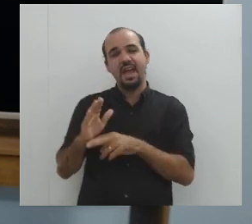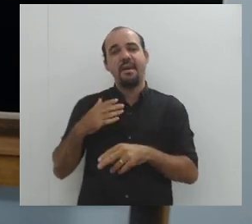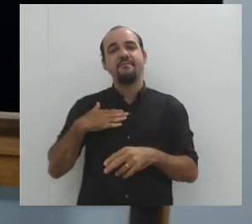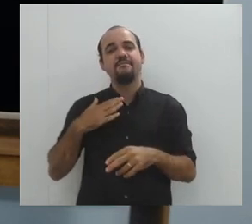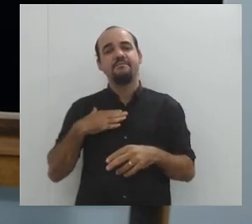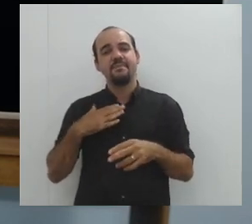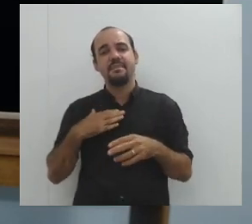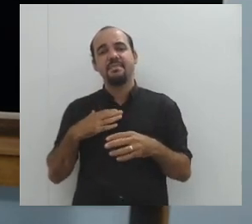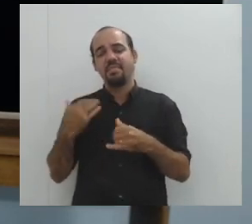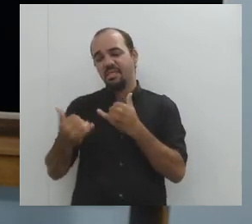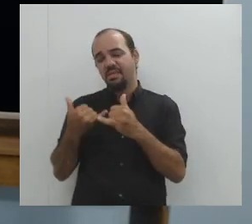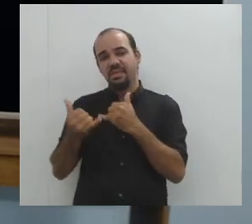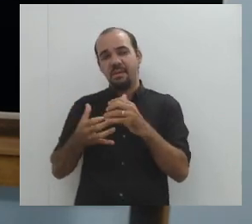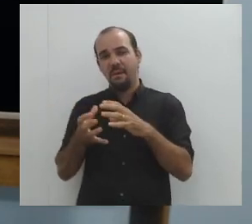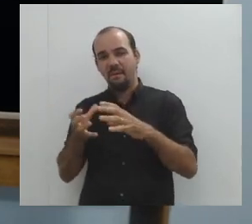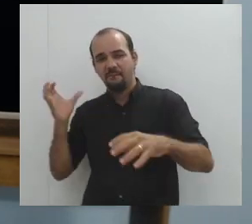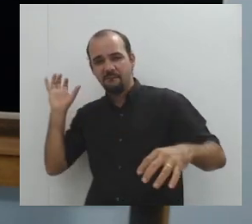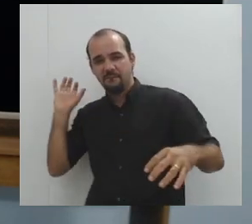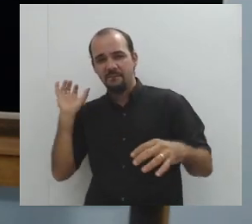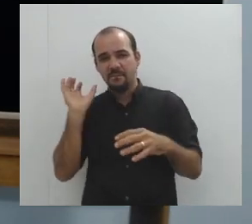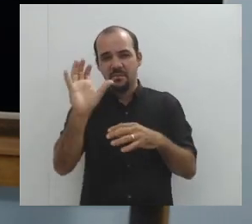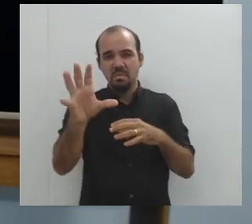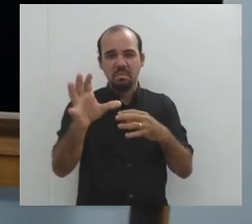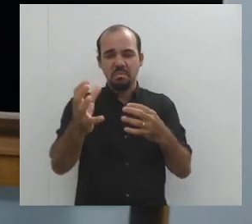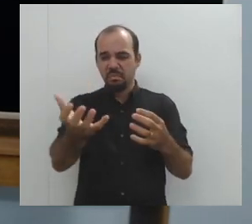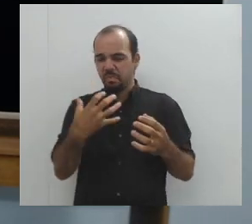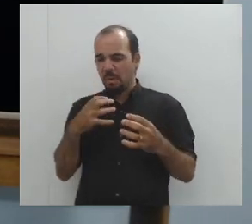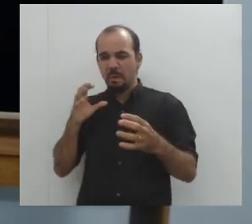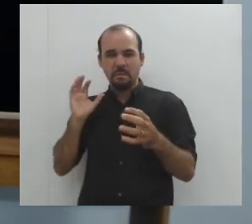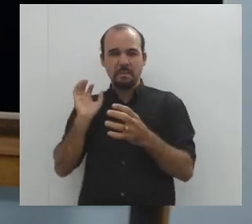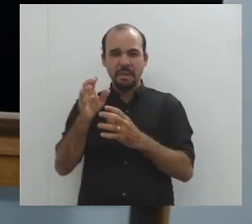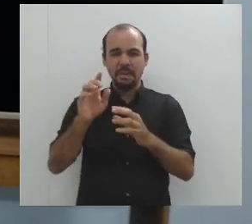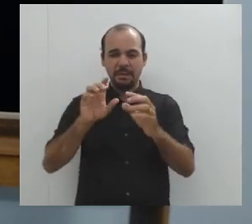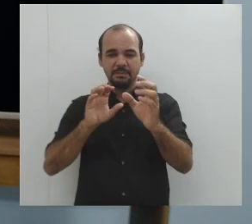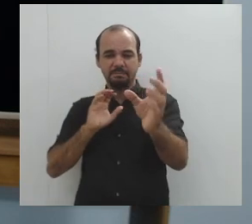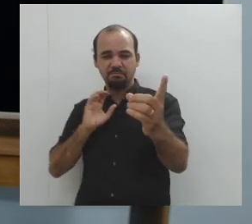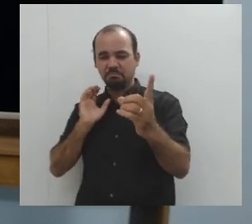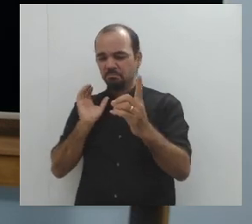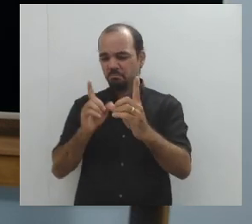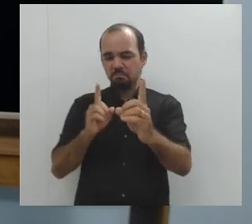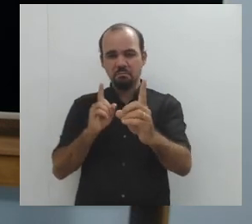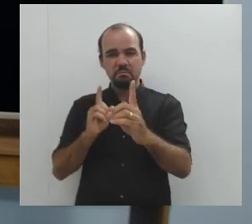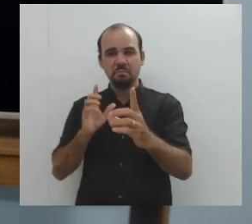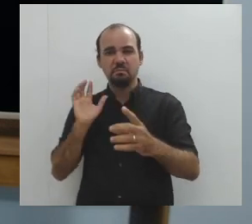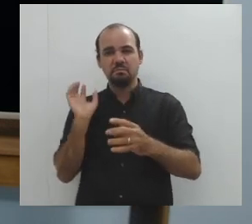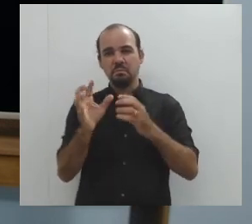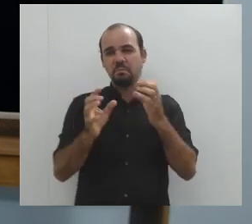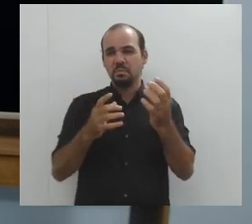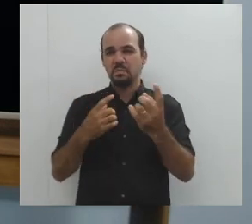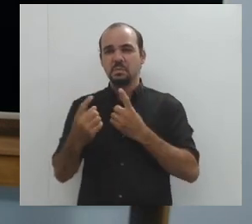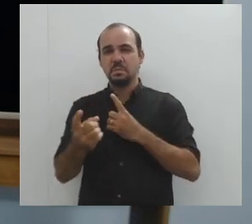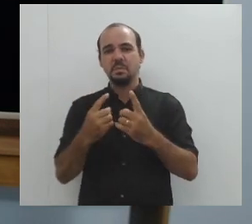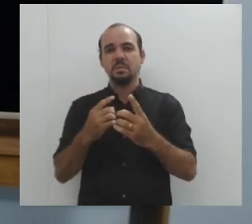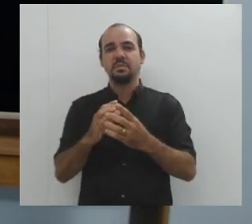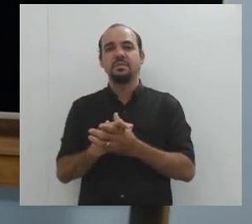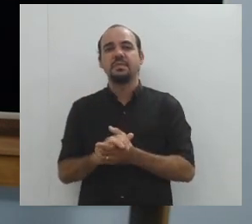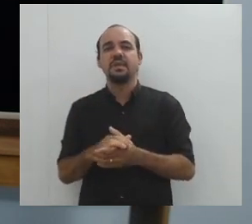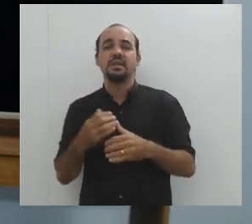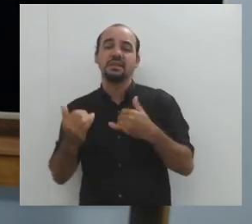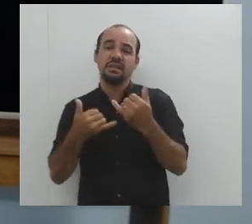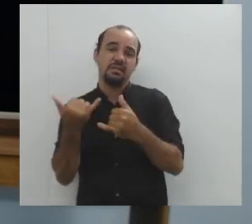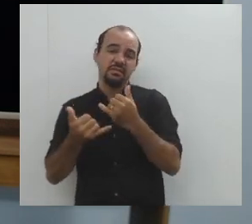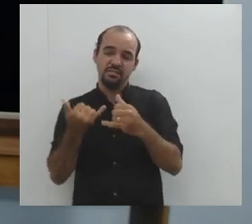desse grupo e é o queimado daquele grupo. Então essa possibilidade de você construir, reconstruir, adequar,